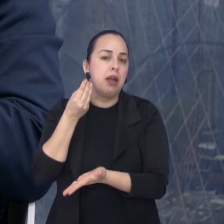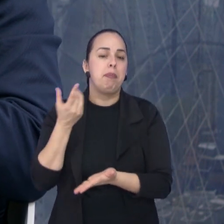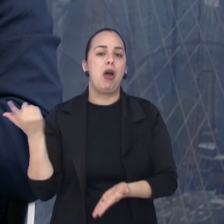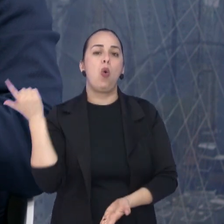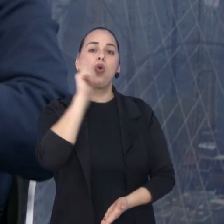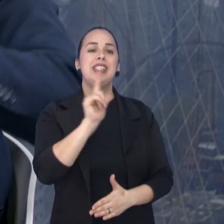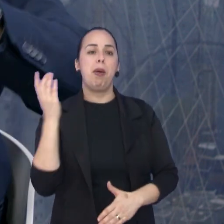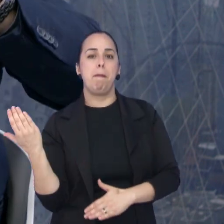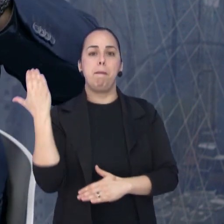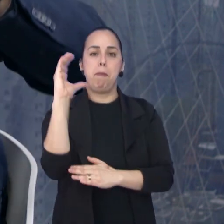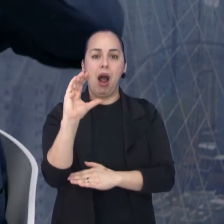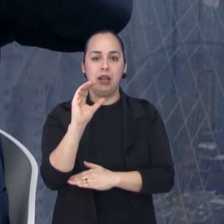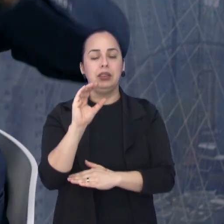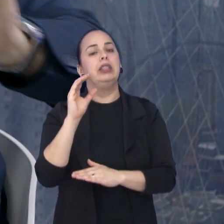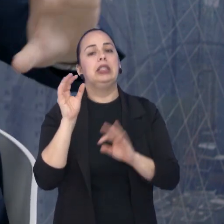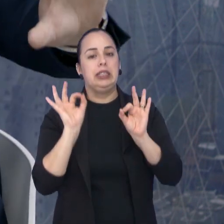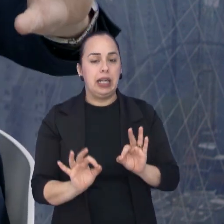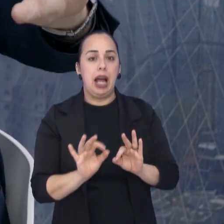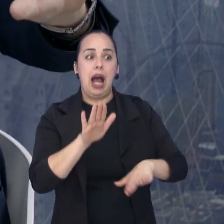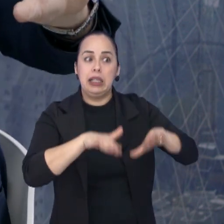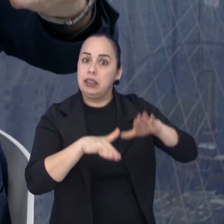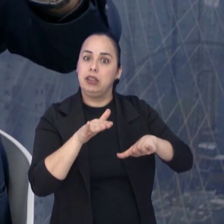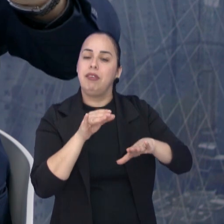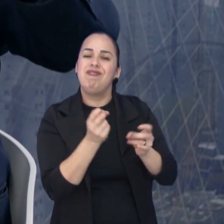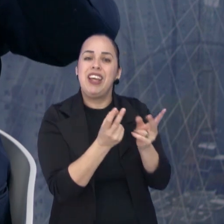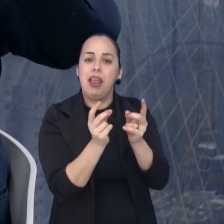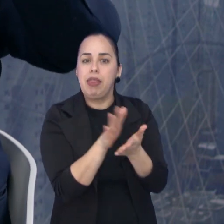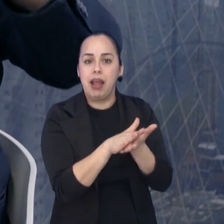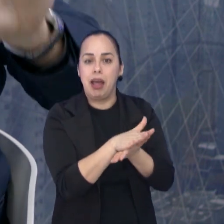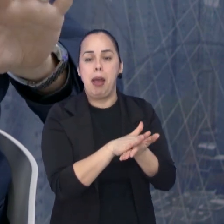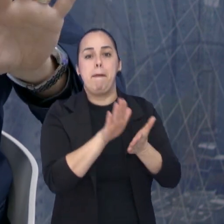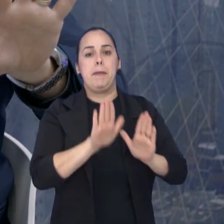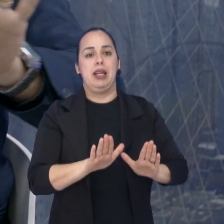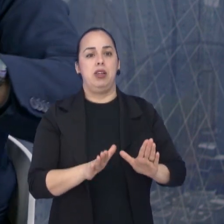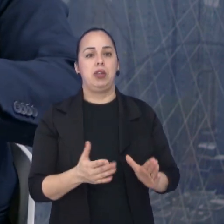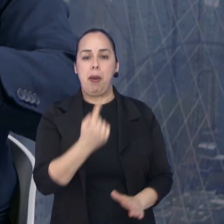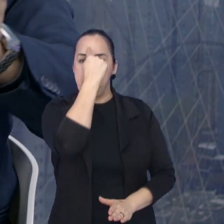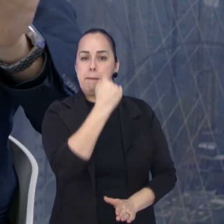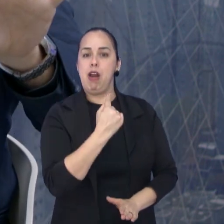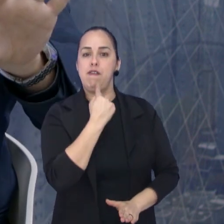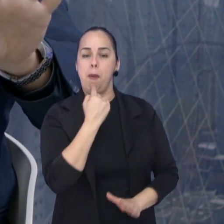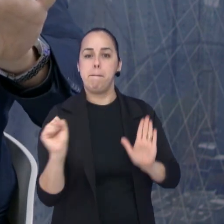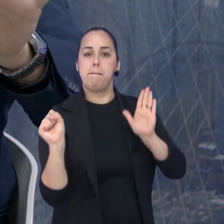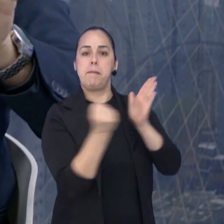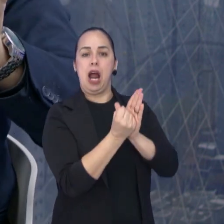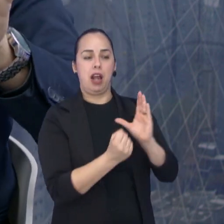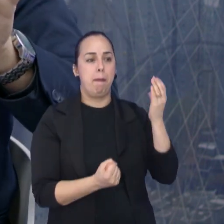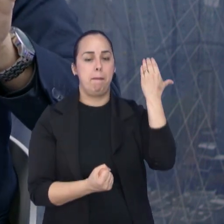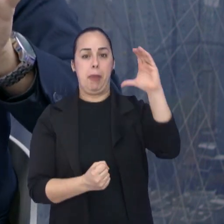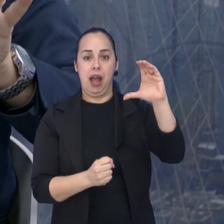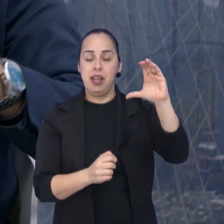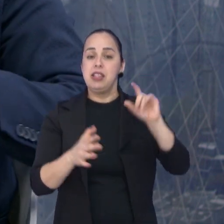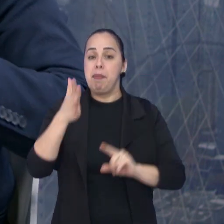presença digital. Talvez eu não venda nada numa rede social, mas se eu não tiver presença digital, não vão me encontrar. Ou se alguém